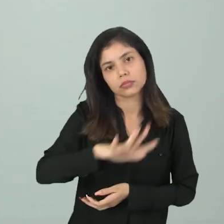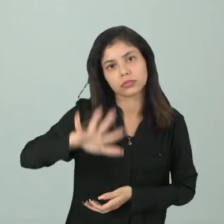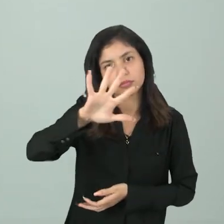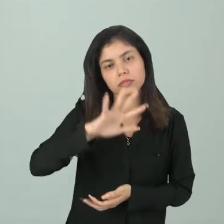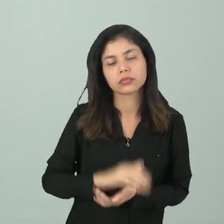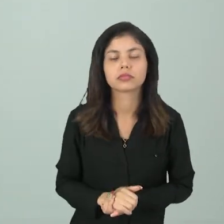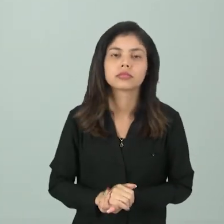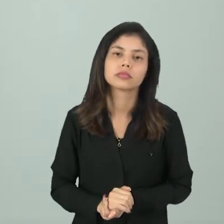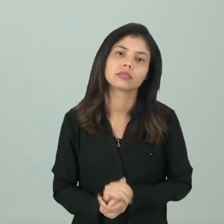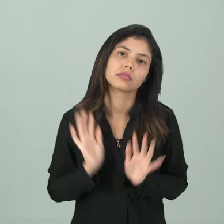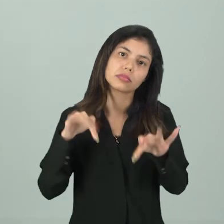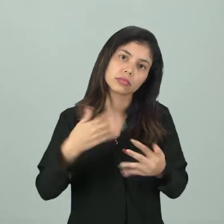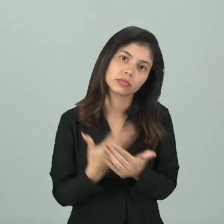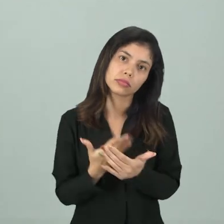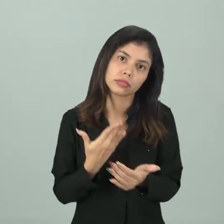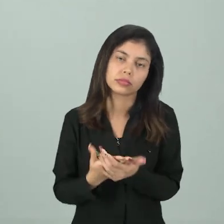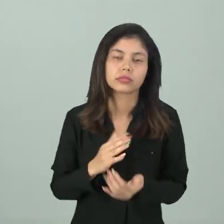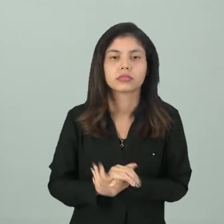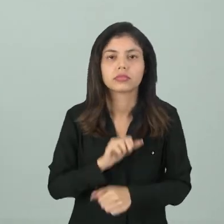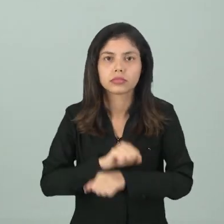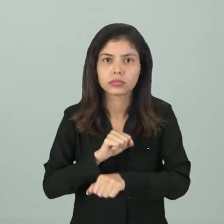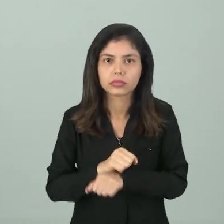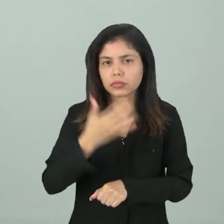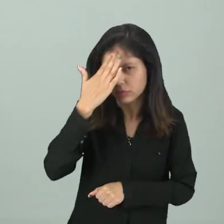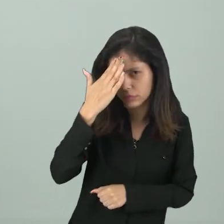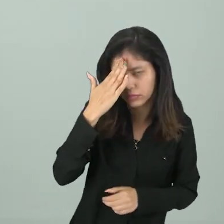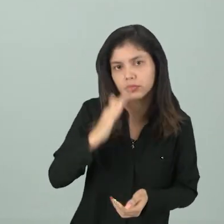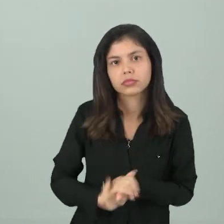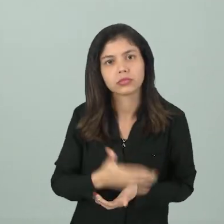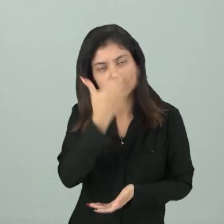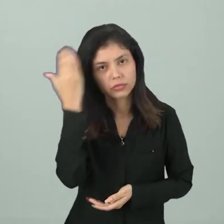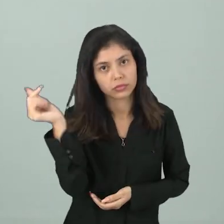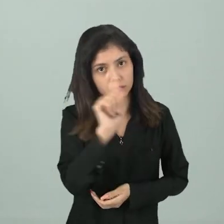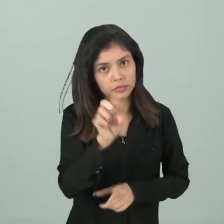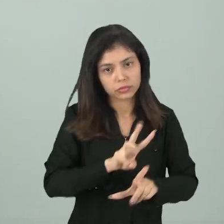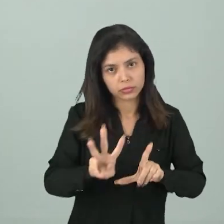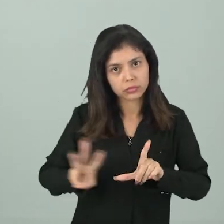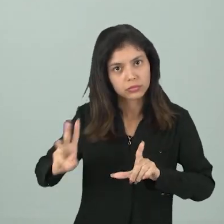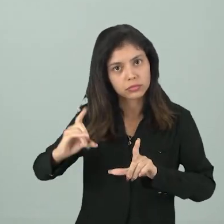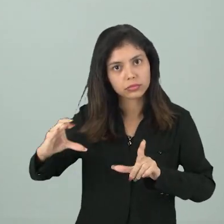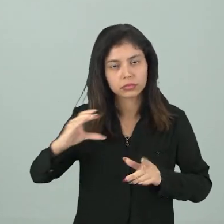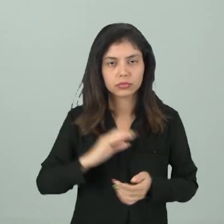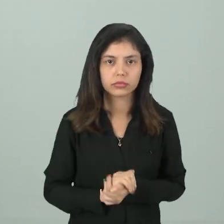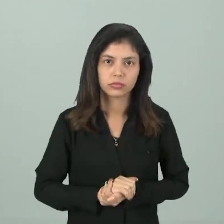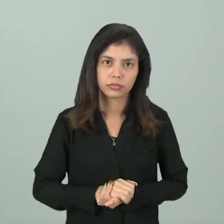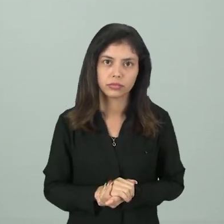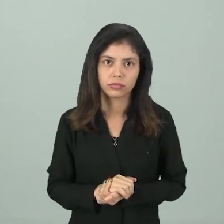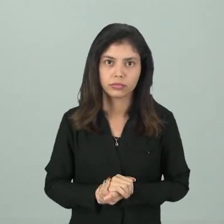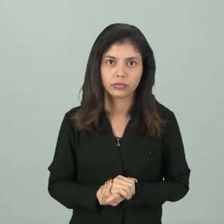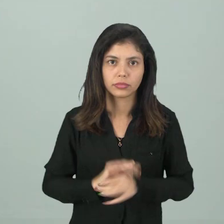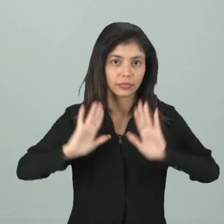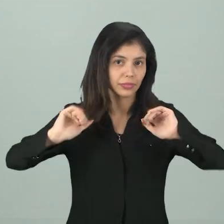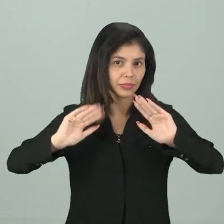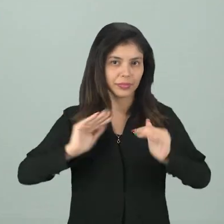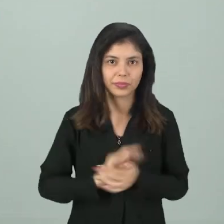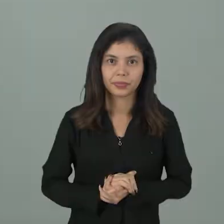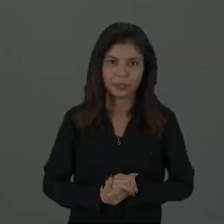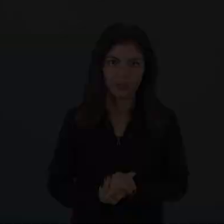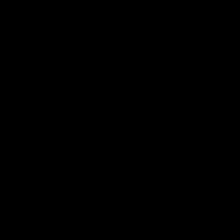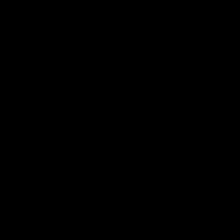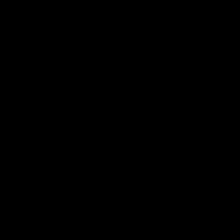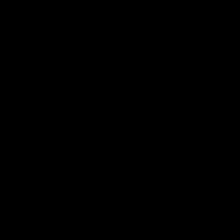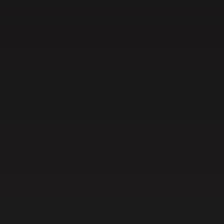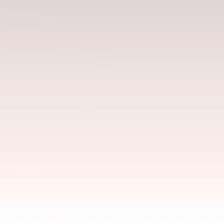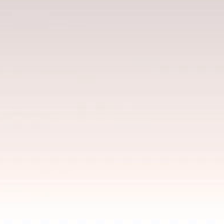ok? Então aqui a gente finaliza a nossa aula, espero que tenham compreendido e não esqueça de você acessar a nossa plataforma Eduque. E até a próxima!